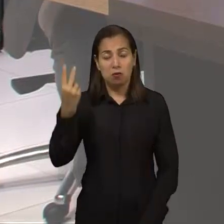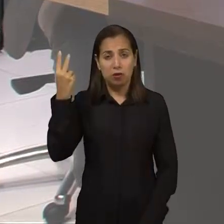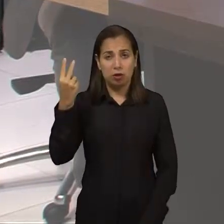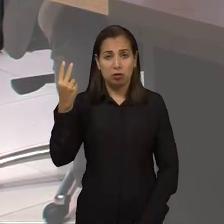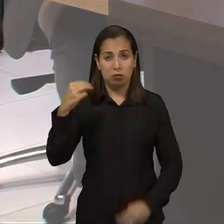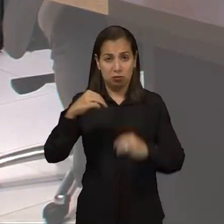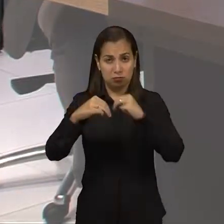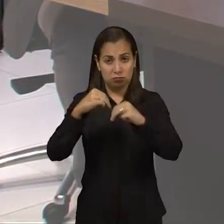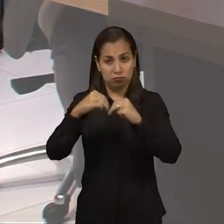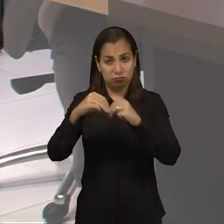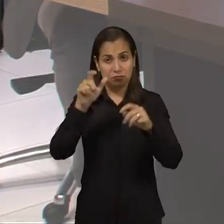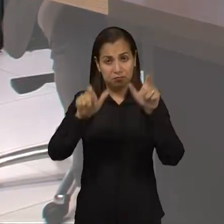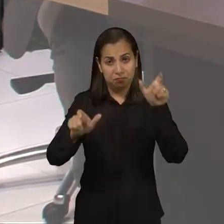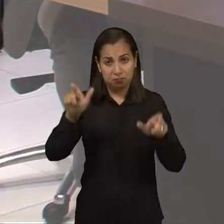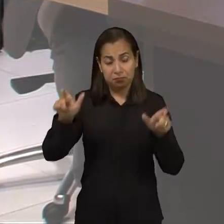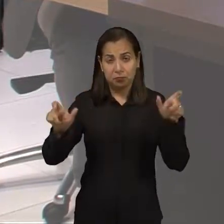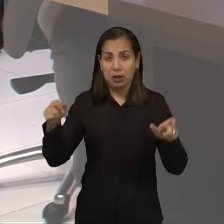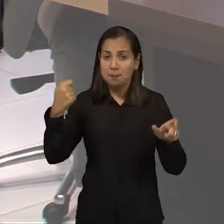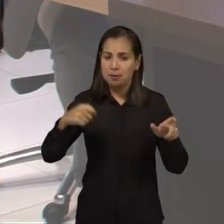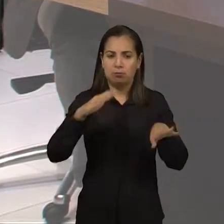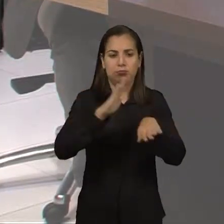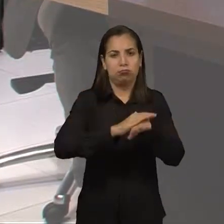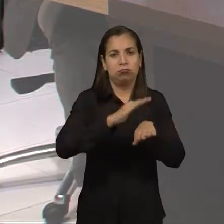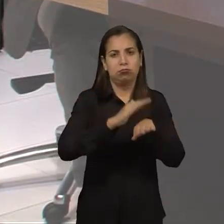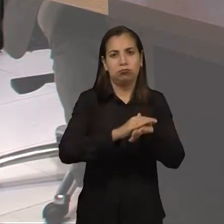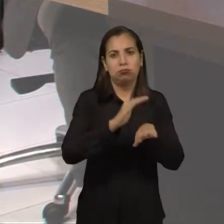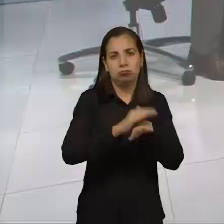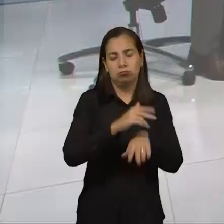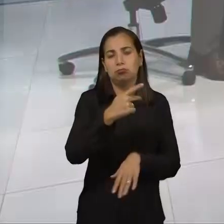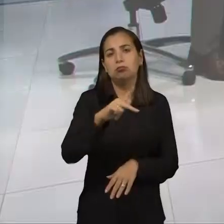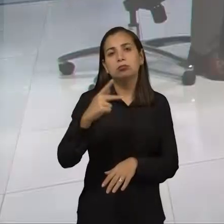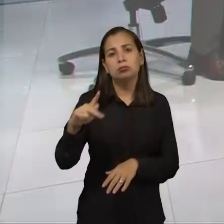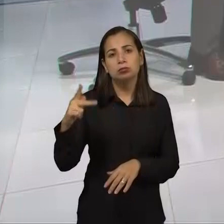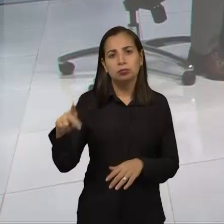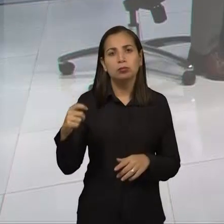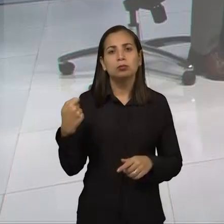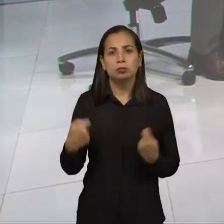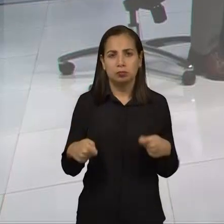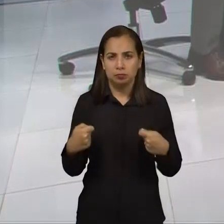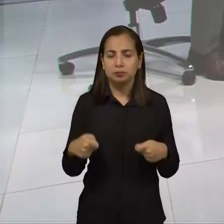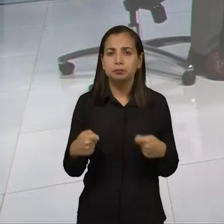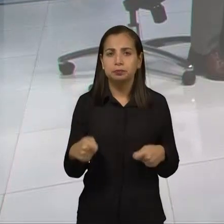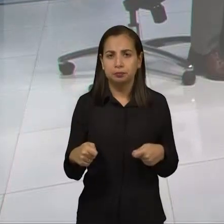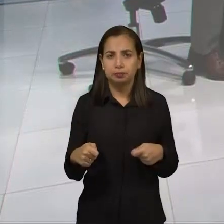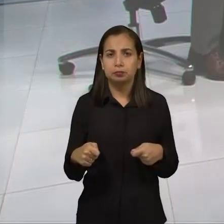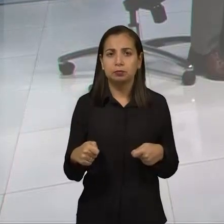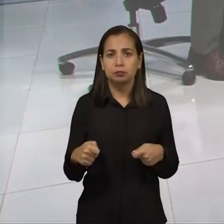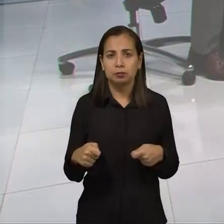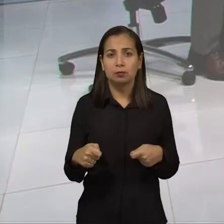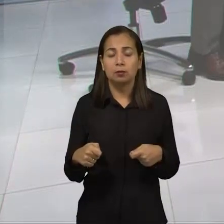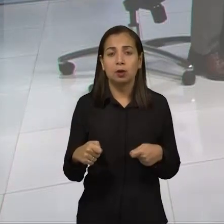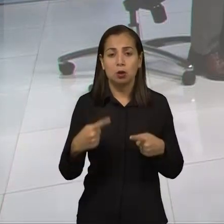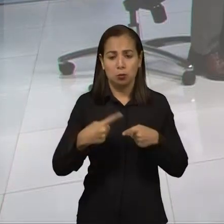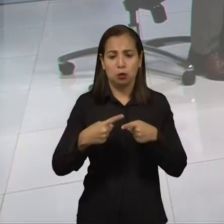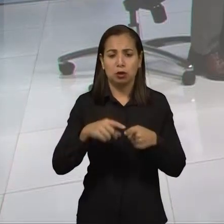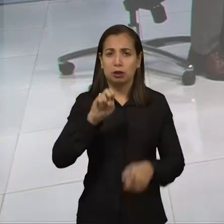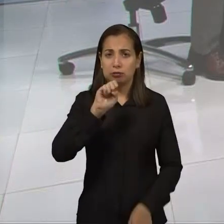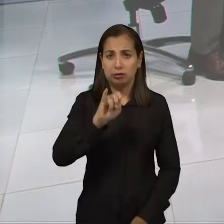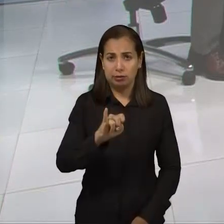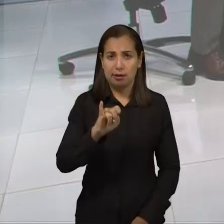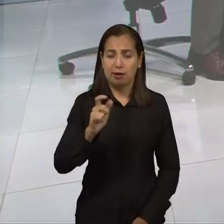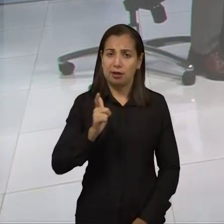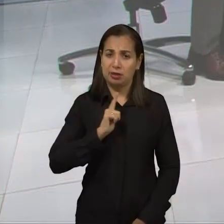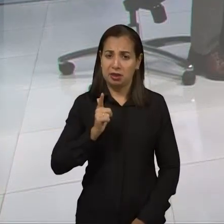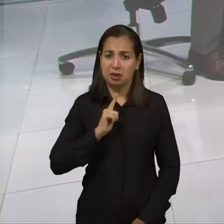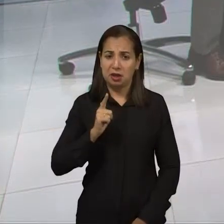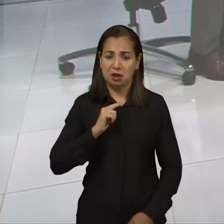ministros deve ser dado por cada um deles. No momento que eles têm um comportamento